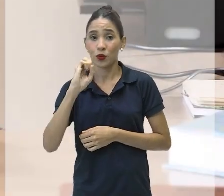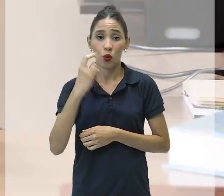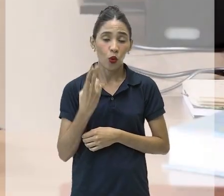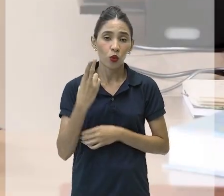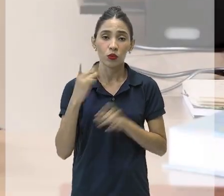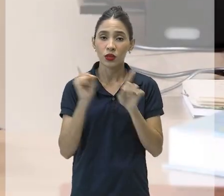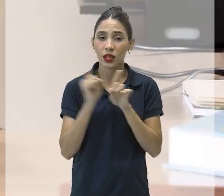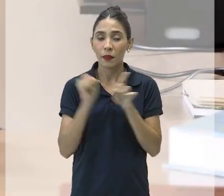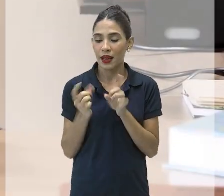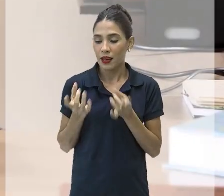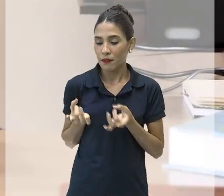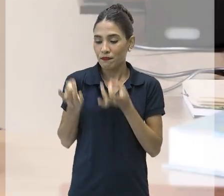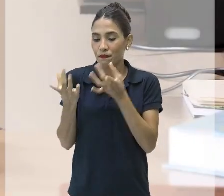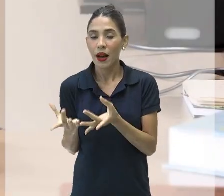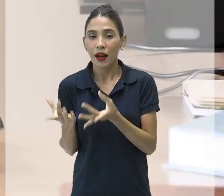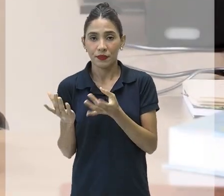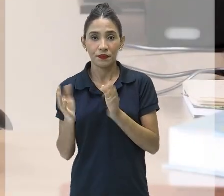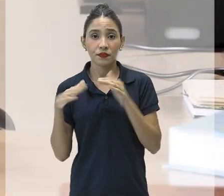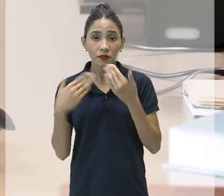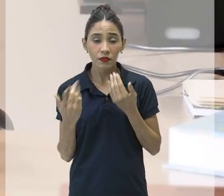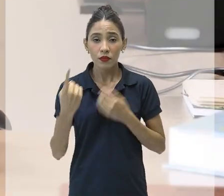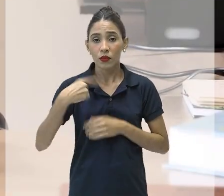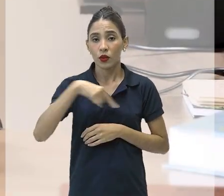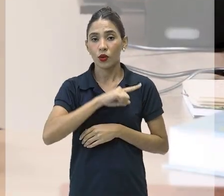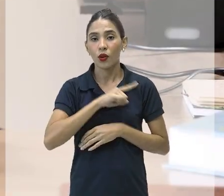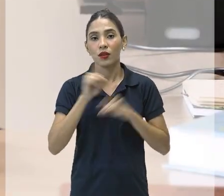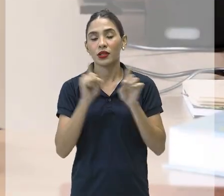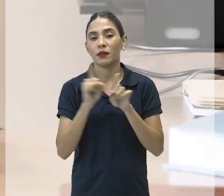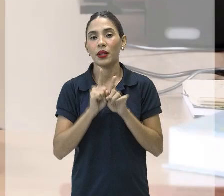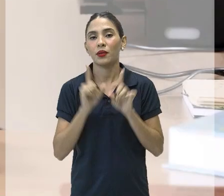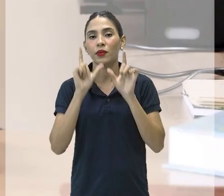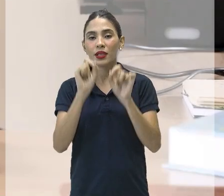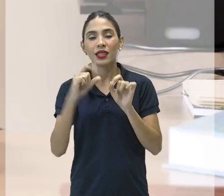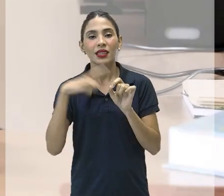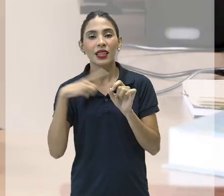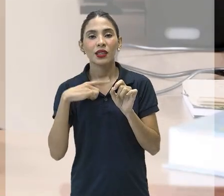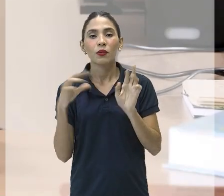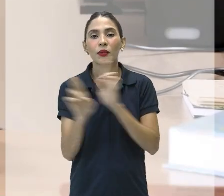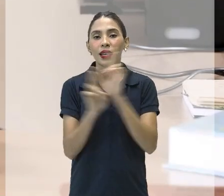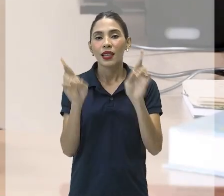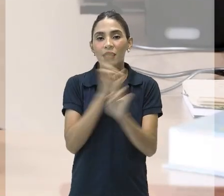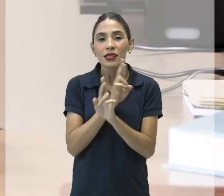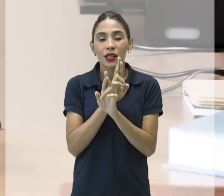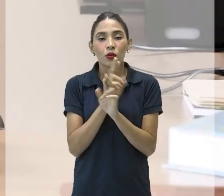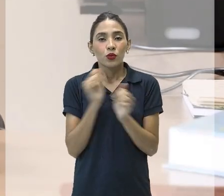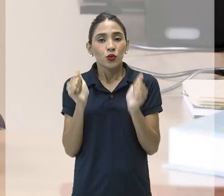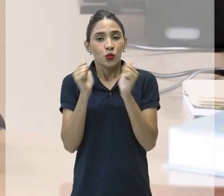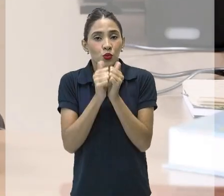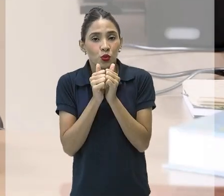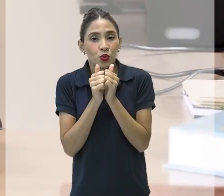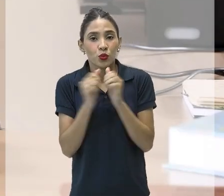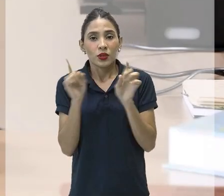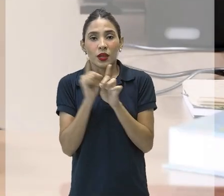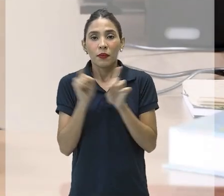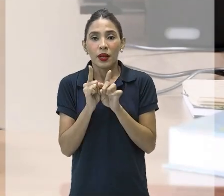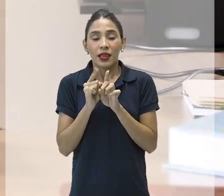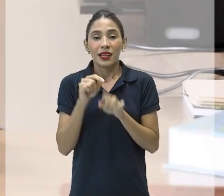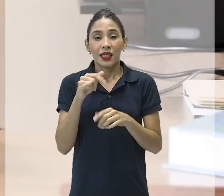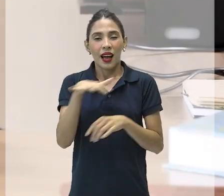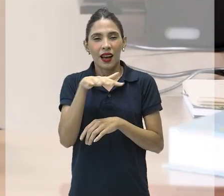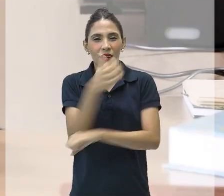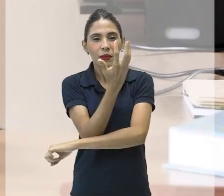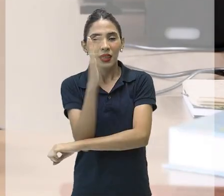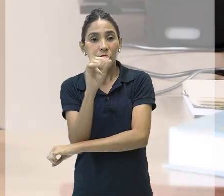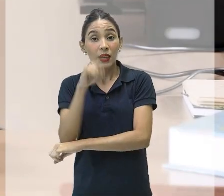nós descartamos alguma coisa, nós estamos tendo uma relação muito próxima com a questão ambiental, que